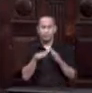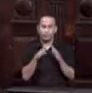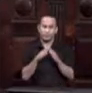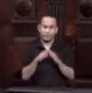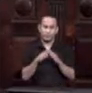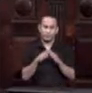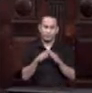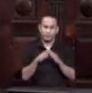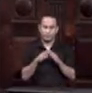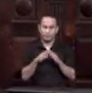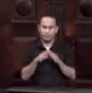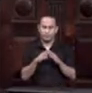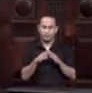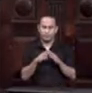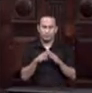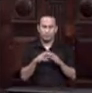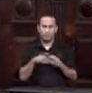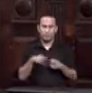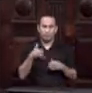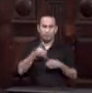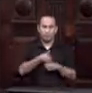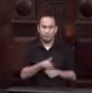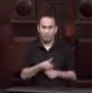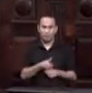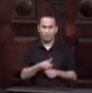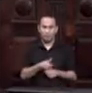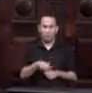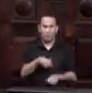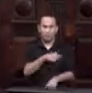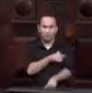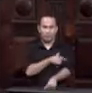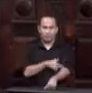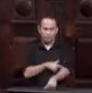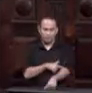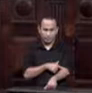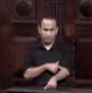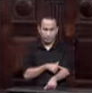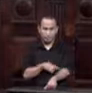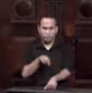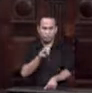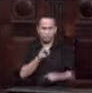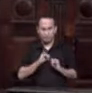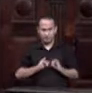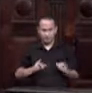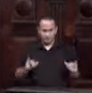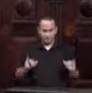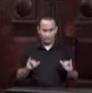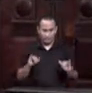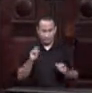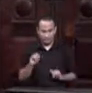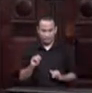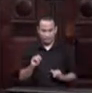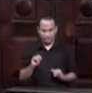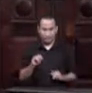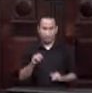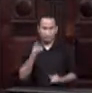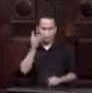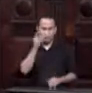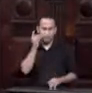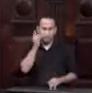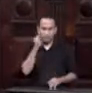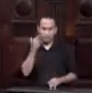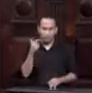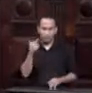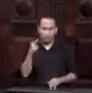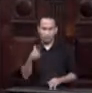moradia, combustível, educação. Só para informar que os deputados não